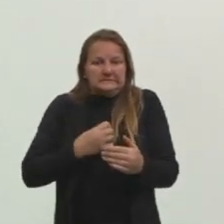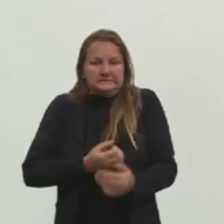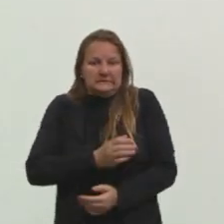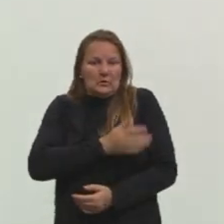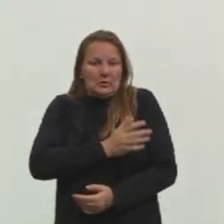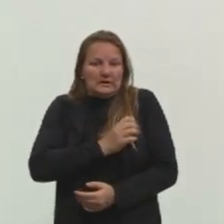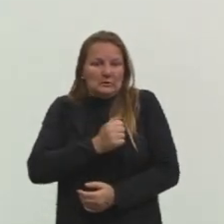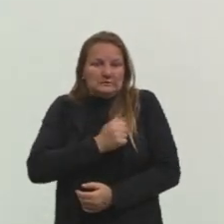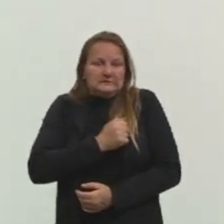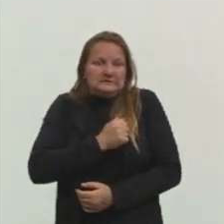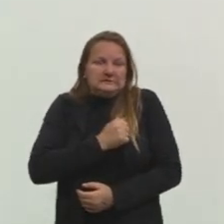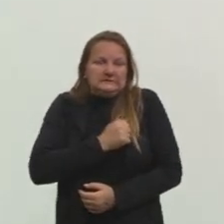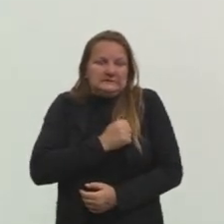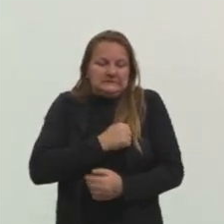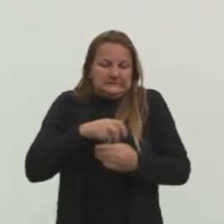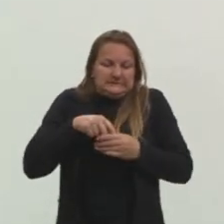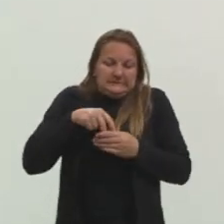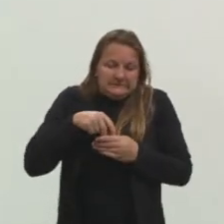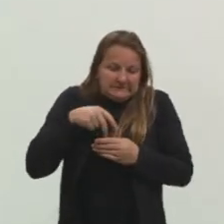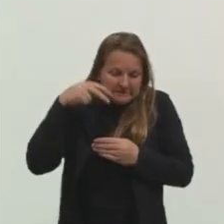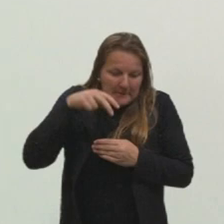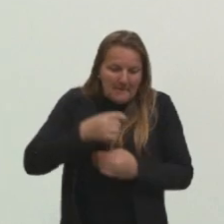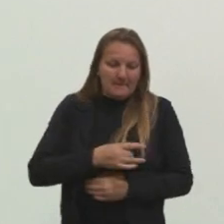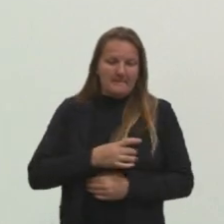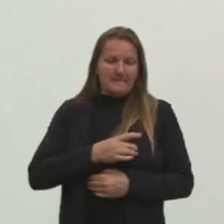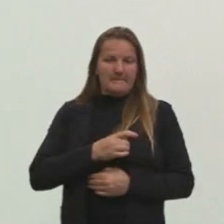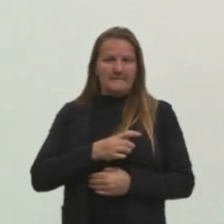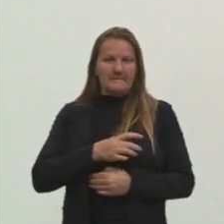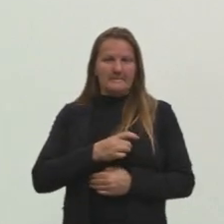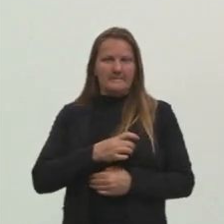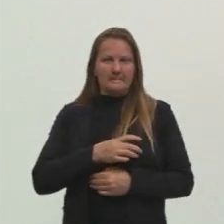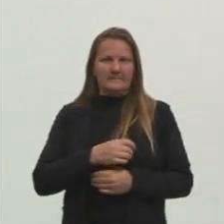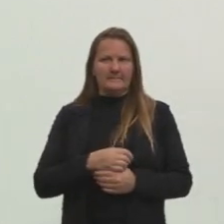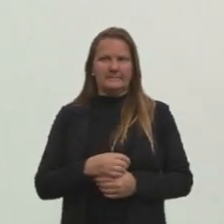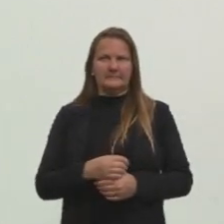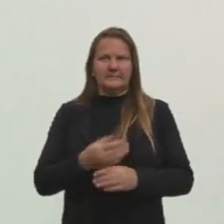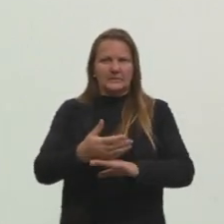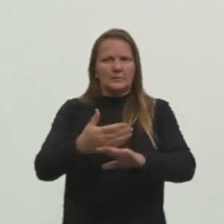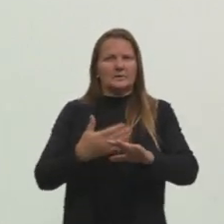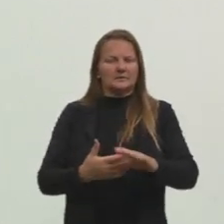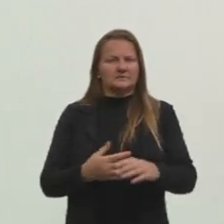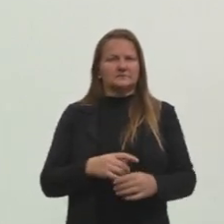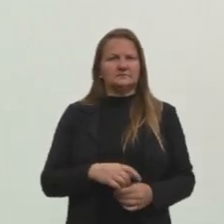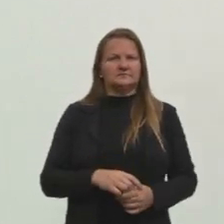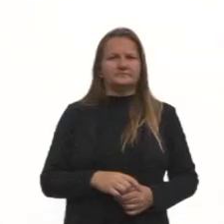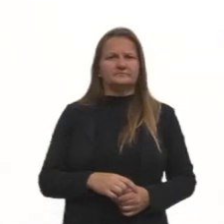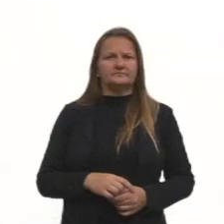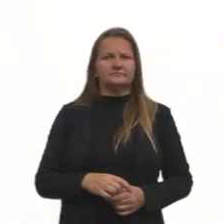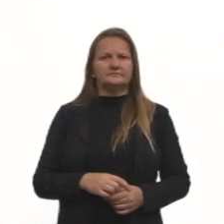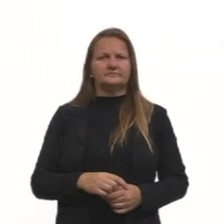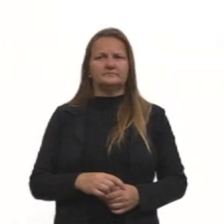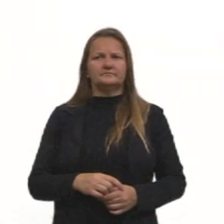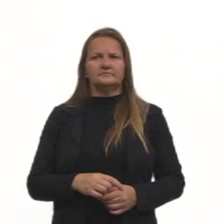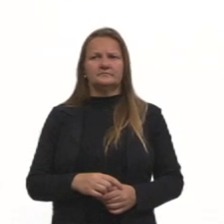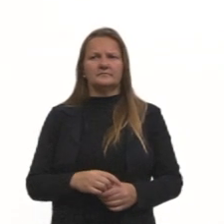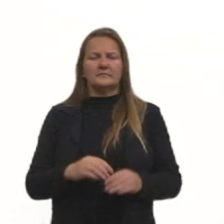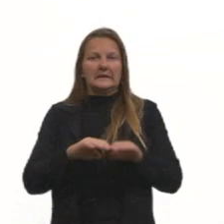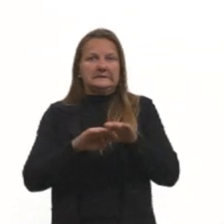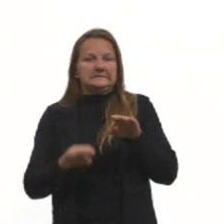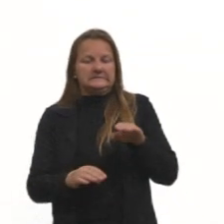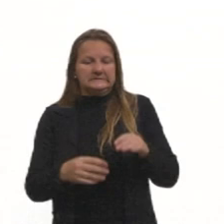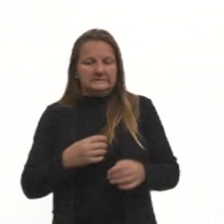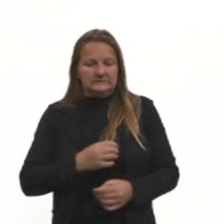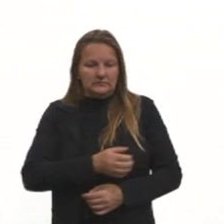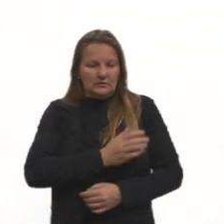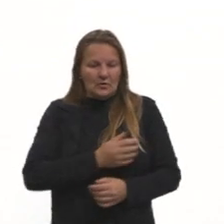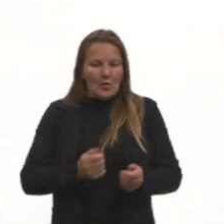acelerar a ansiedade de medo mas aí como diz ali anteriormente né falando que ela se torna desproporcional quando já